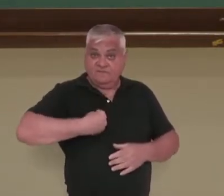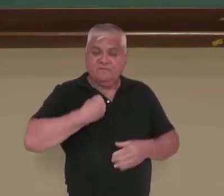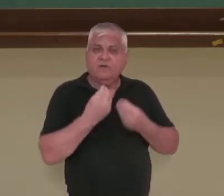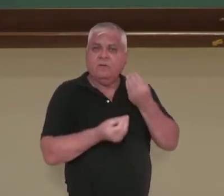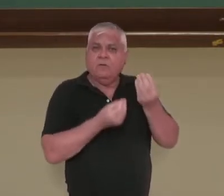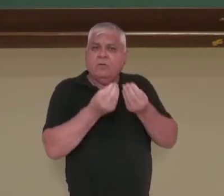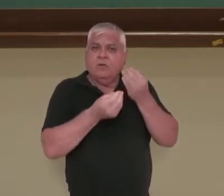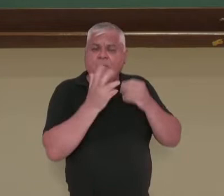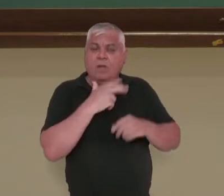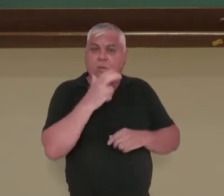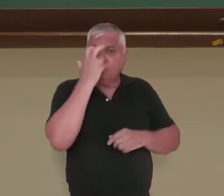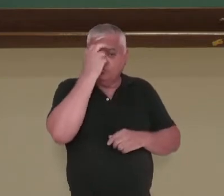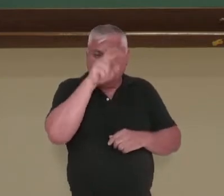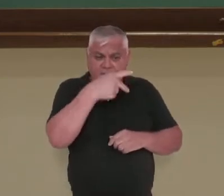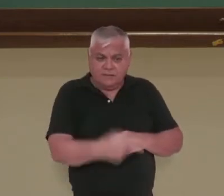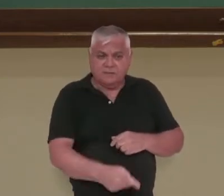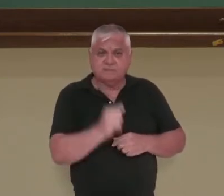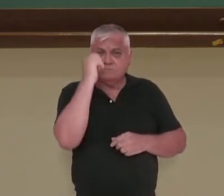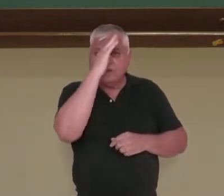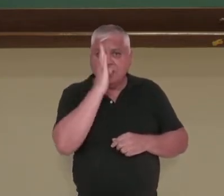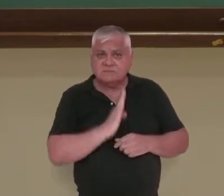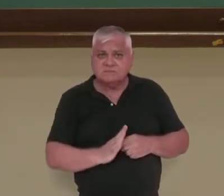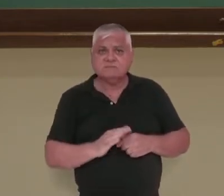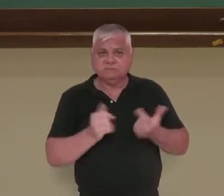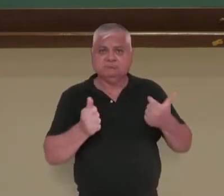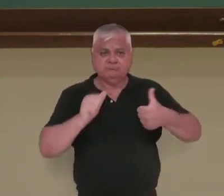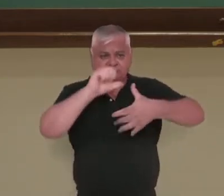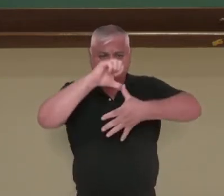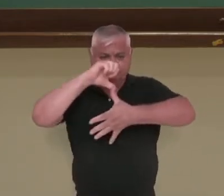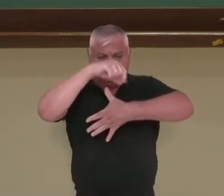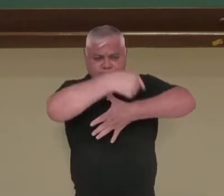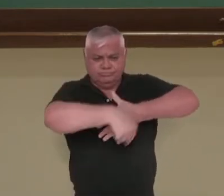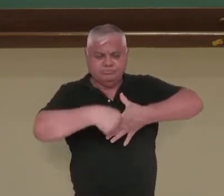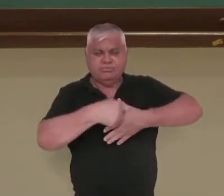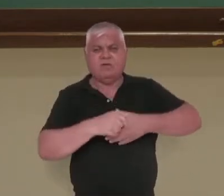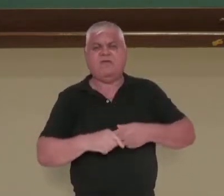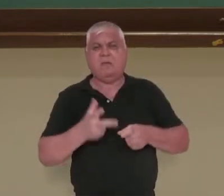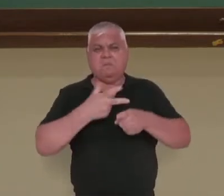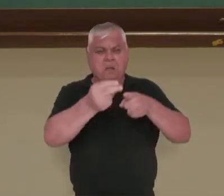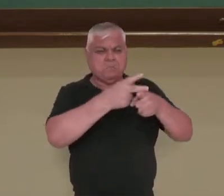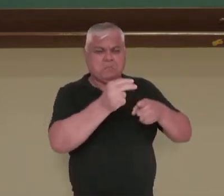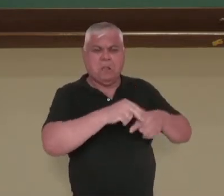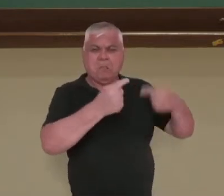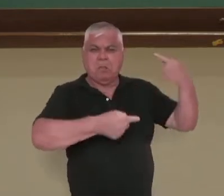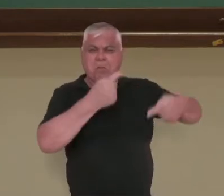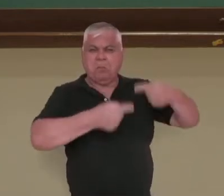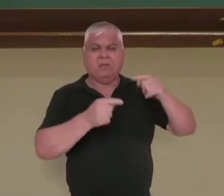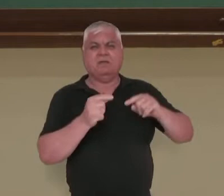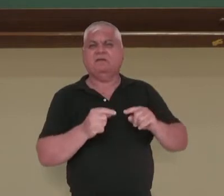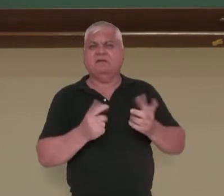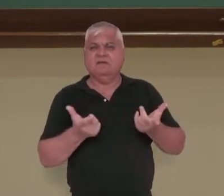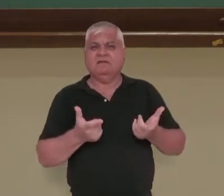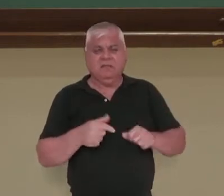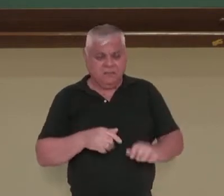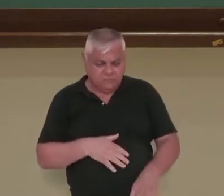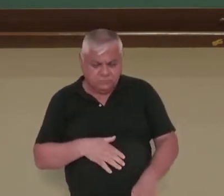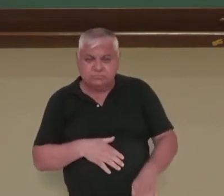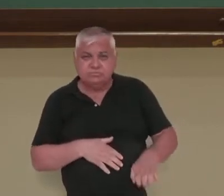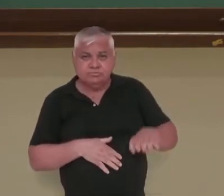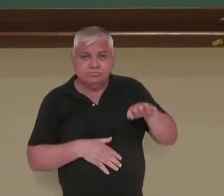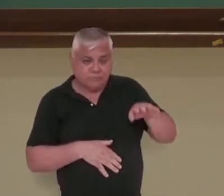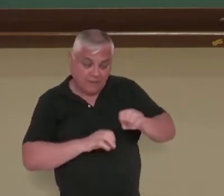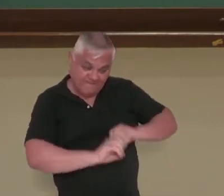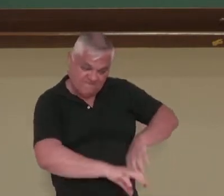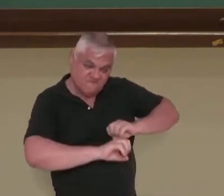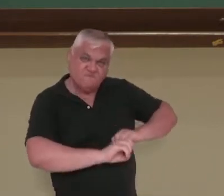nossa cultura ocidental, que valoriza muito a competição. E muitas vezes, desde pequenos, nós já somos